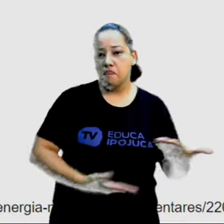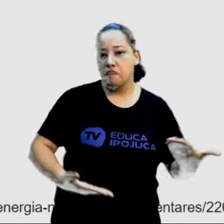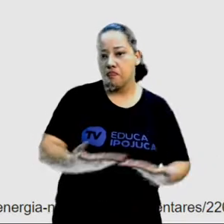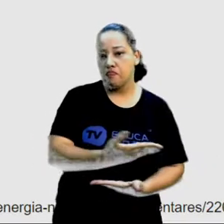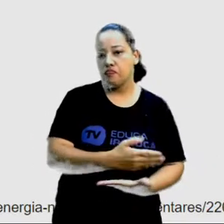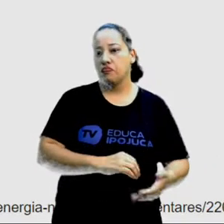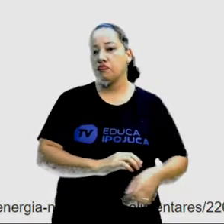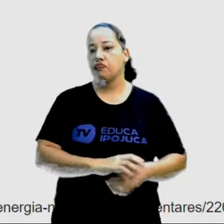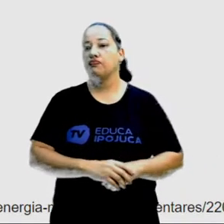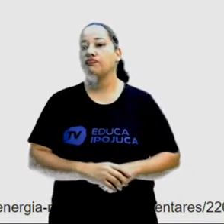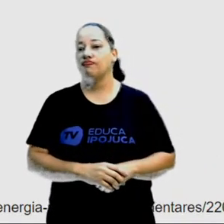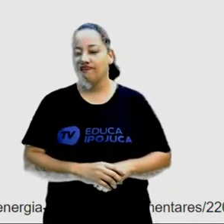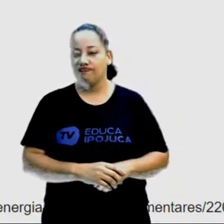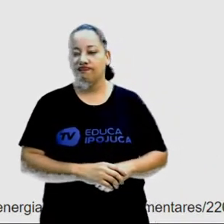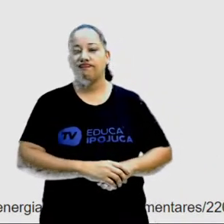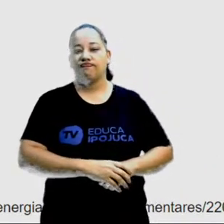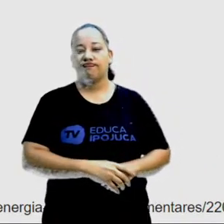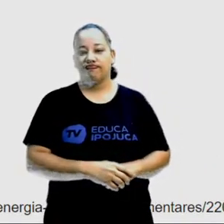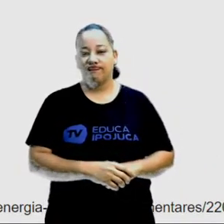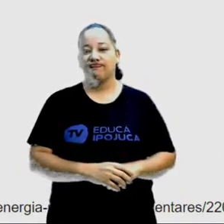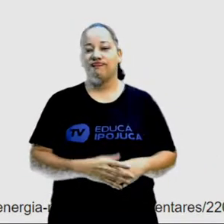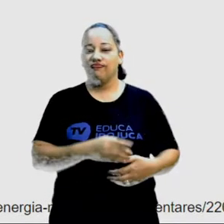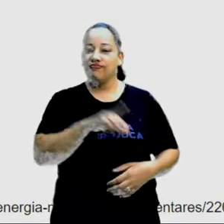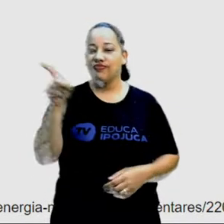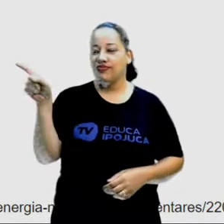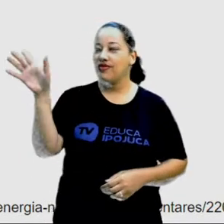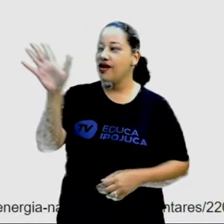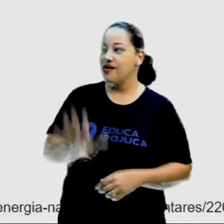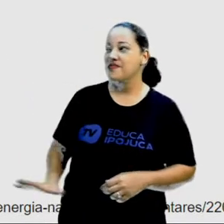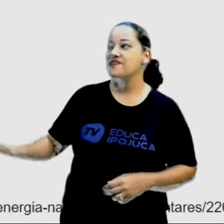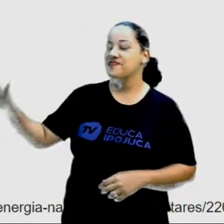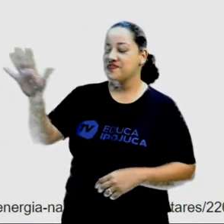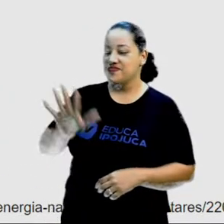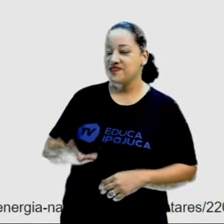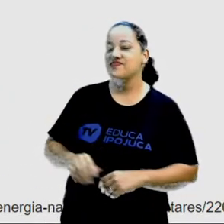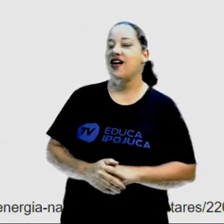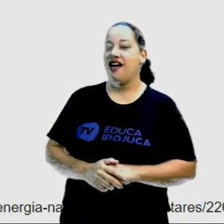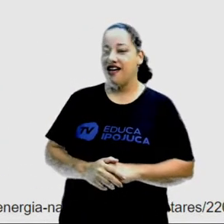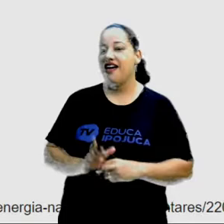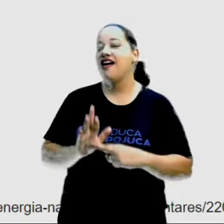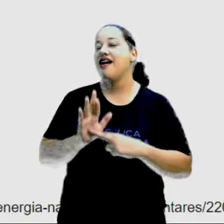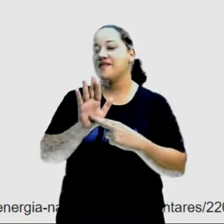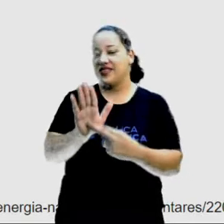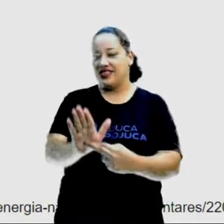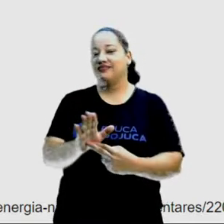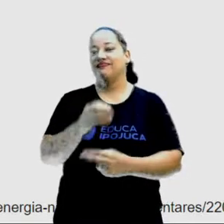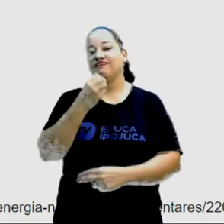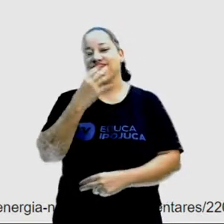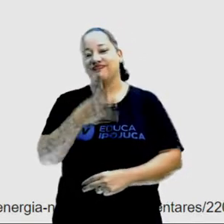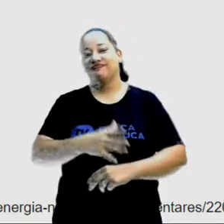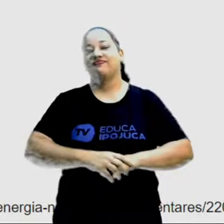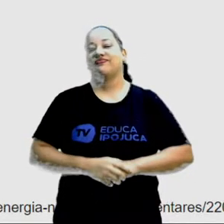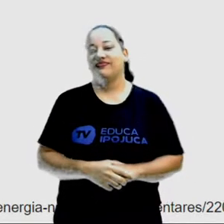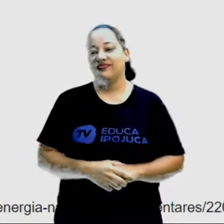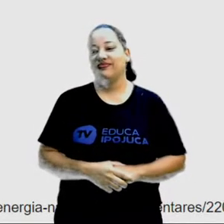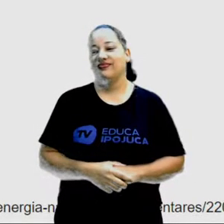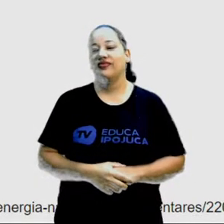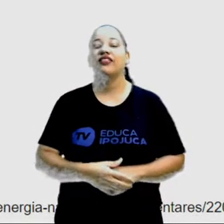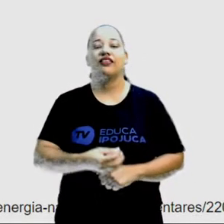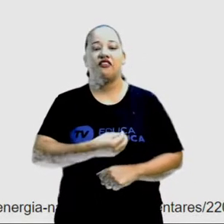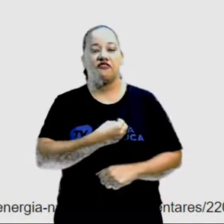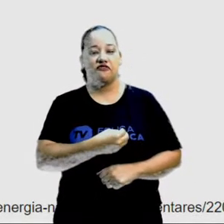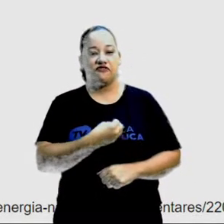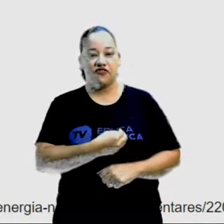Essa imagem representa muito bem tudo isso. Olha só a configuração, seja na vida marinha,